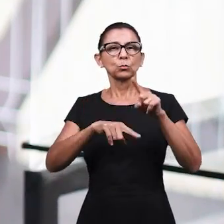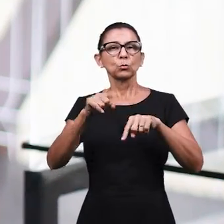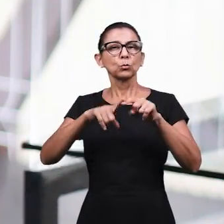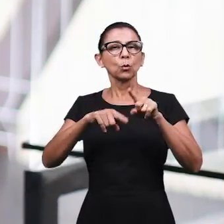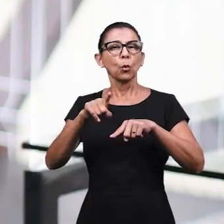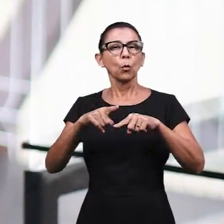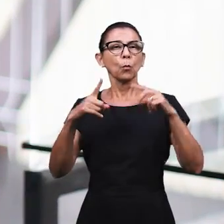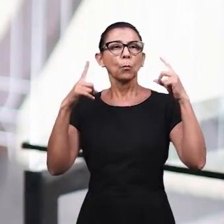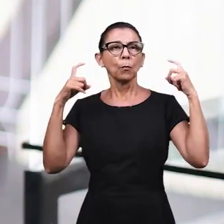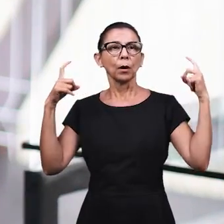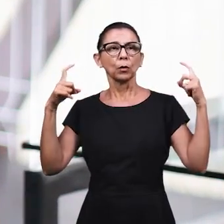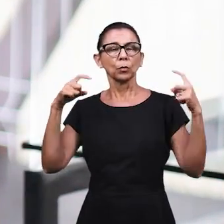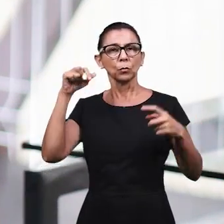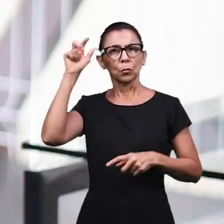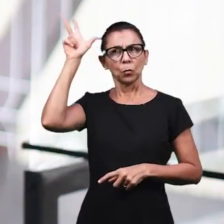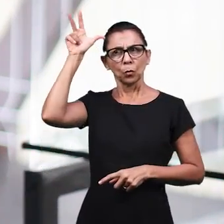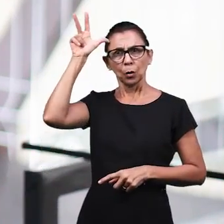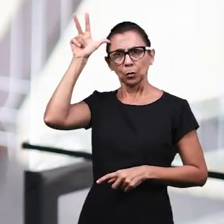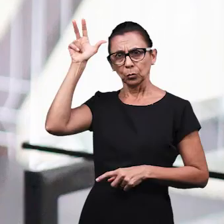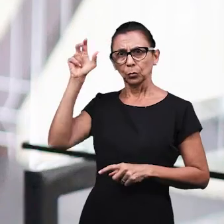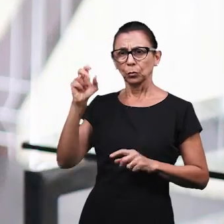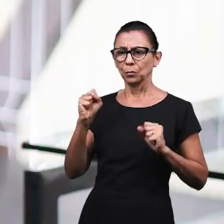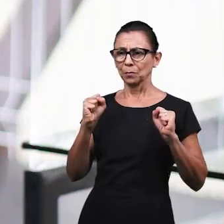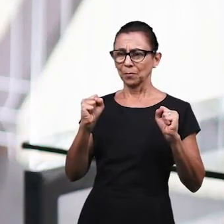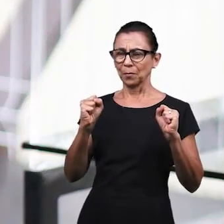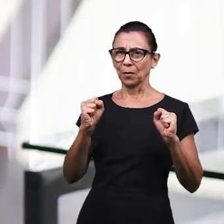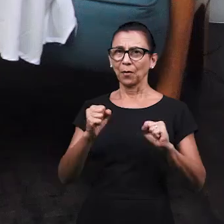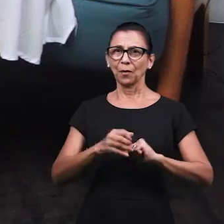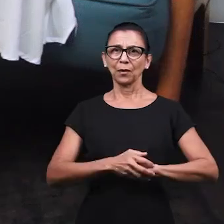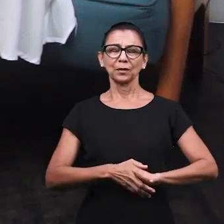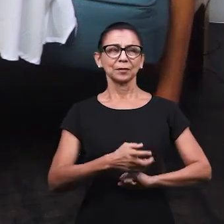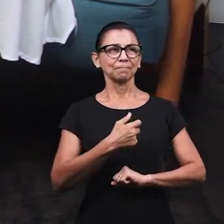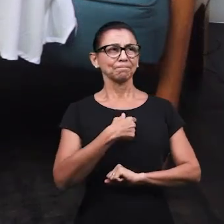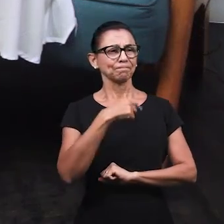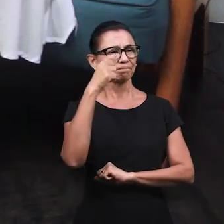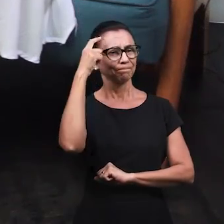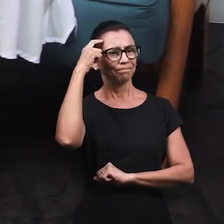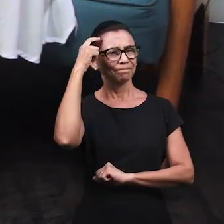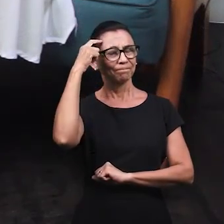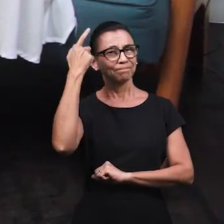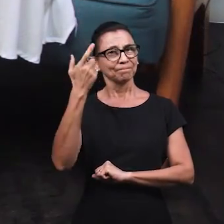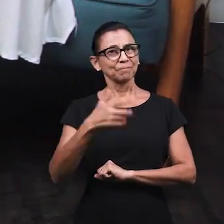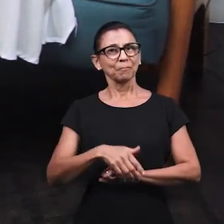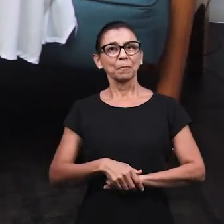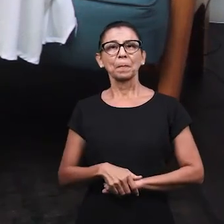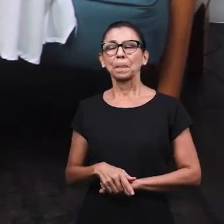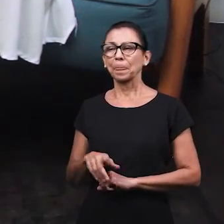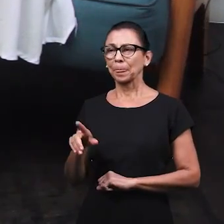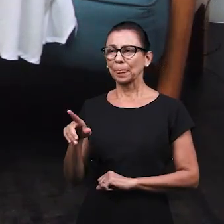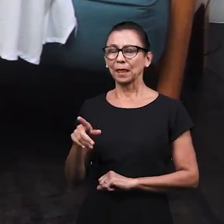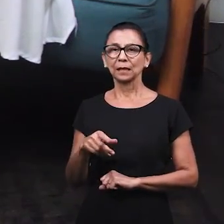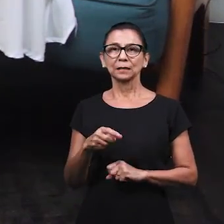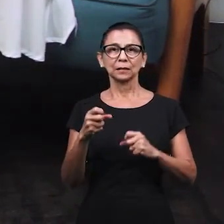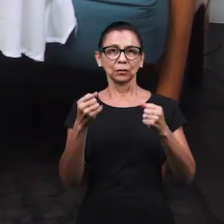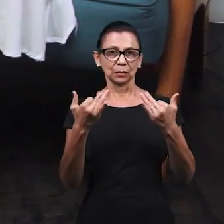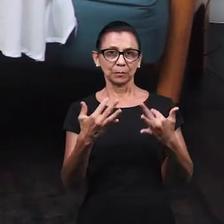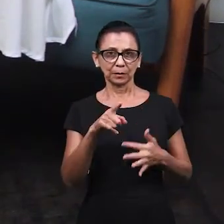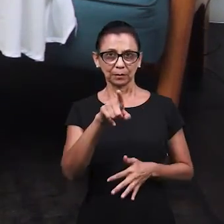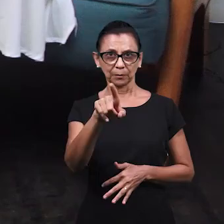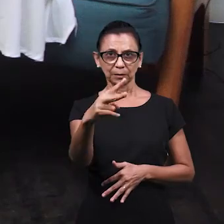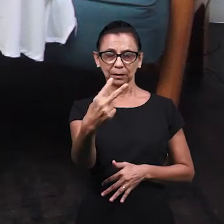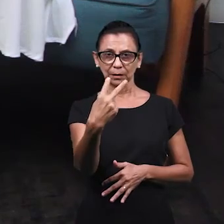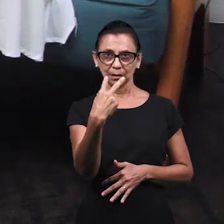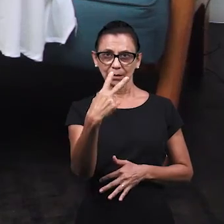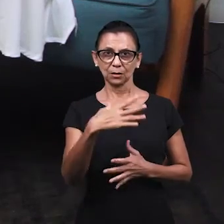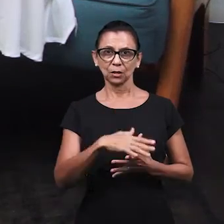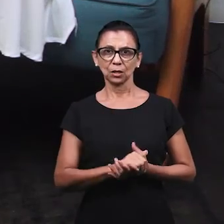passozinhos, barulhos de cavalo, pode. Então foi assim que surgiu, foi através dessa proposta. Deixa eu só explicar uma